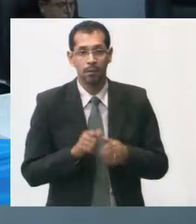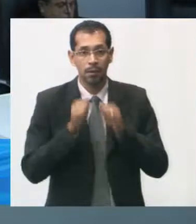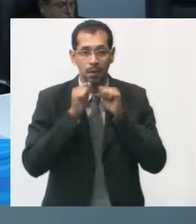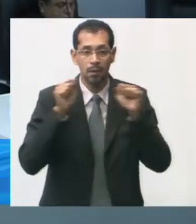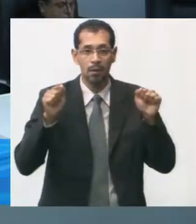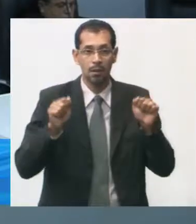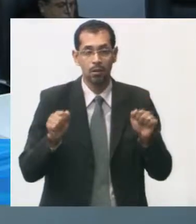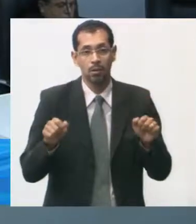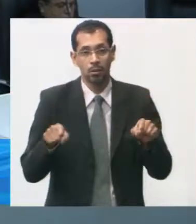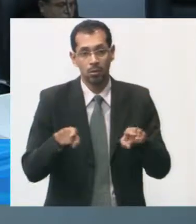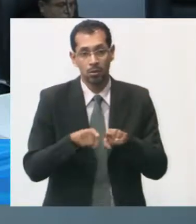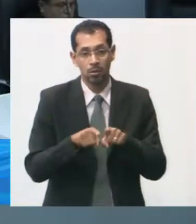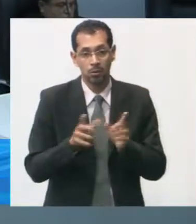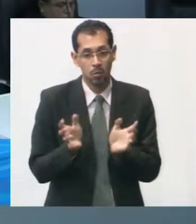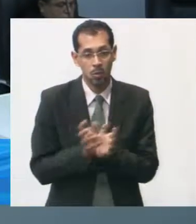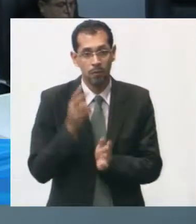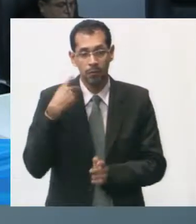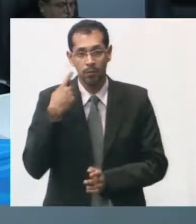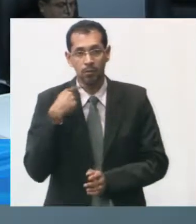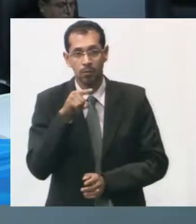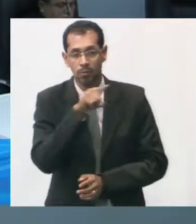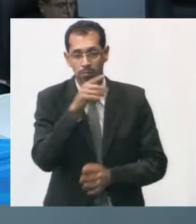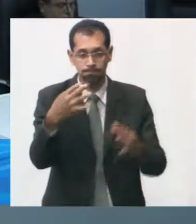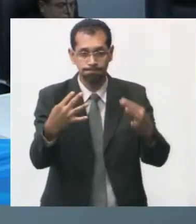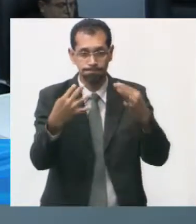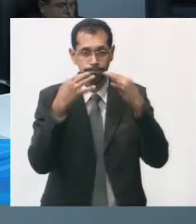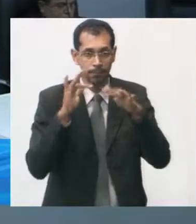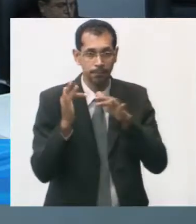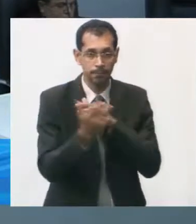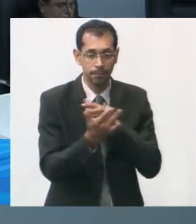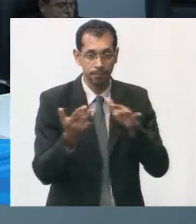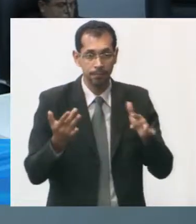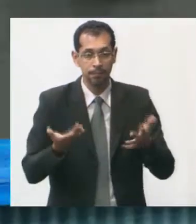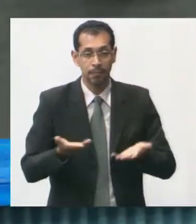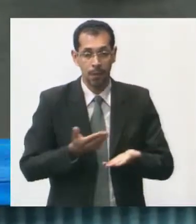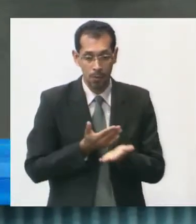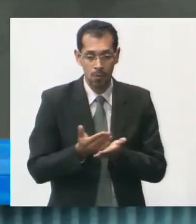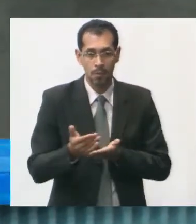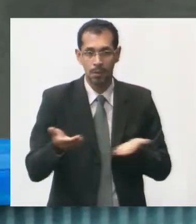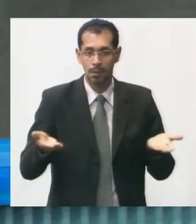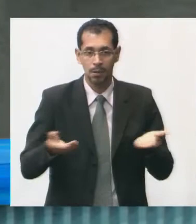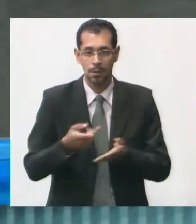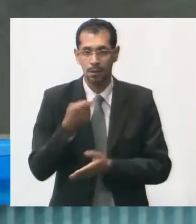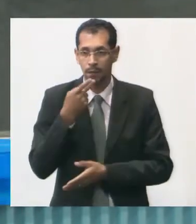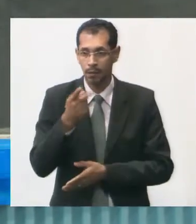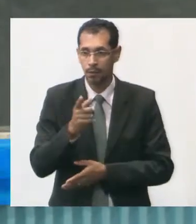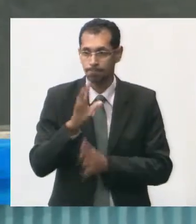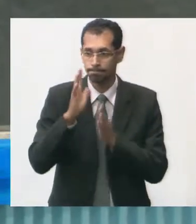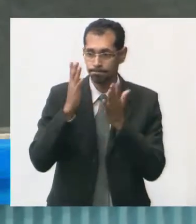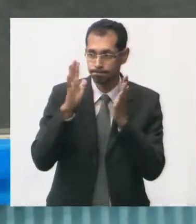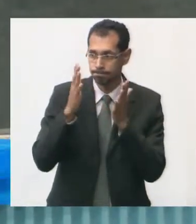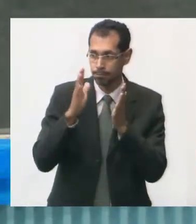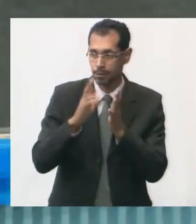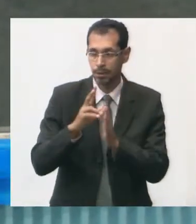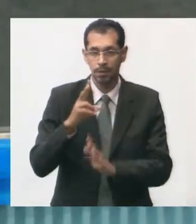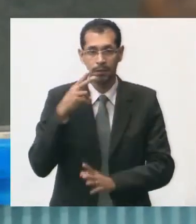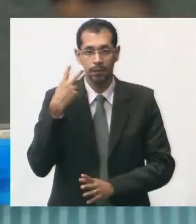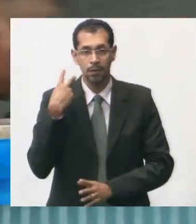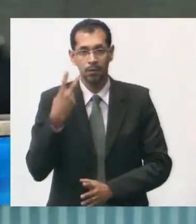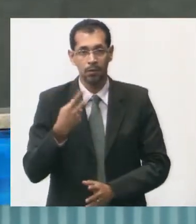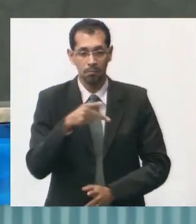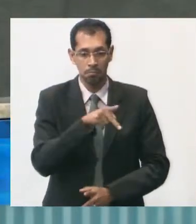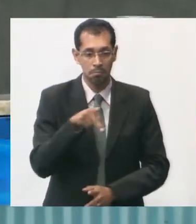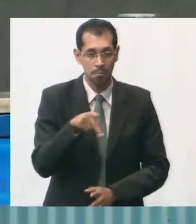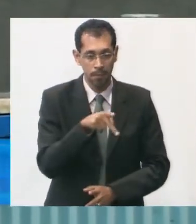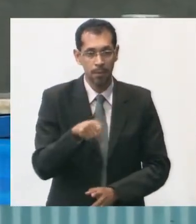sociais. Inicialmente, parabenizar o vereador Roberto, que faz aí, na verdade, até um